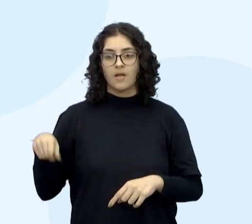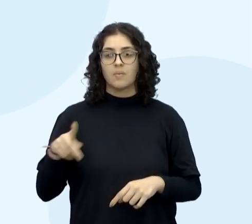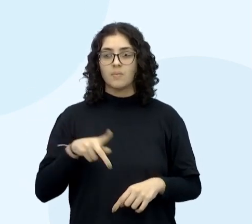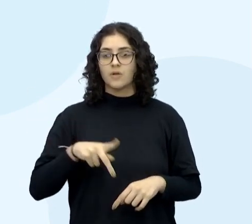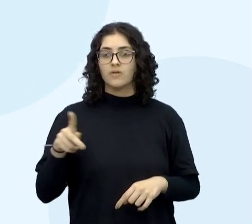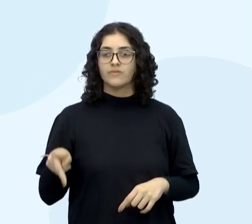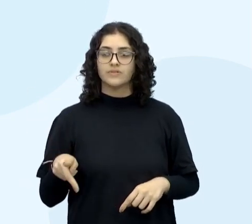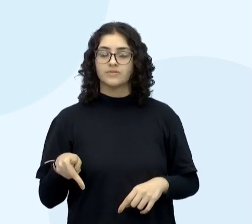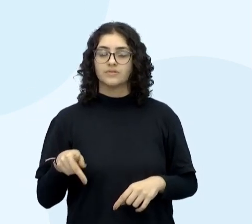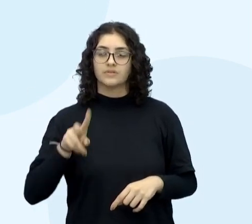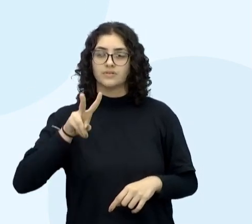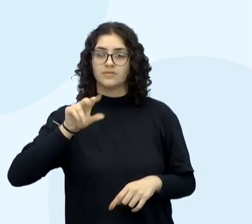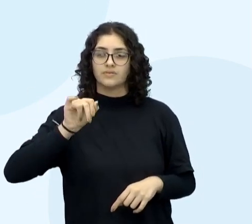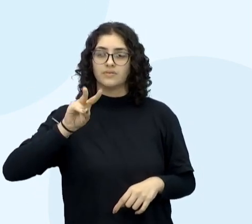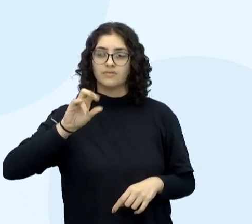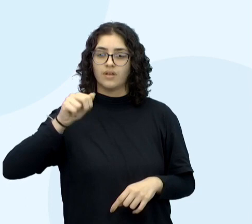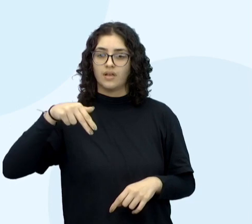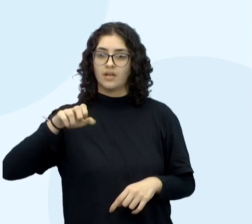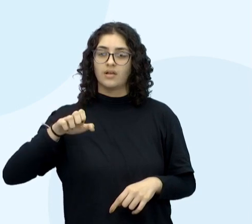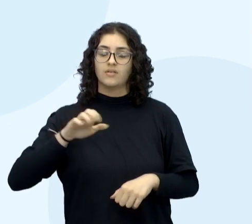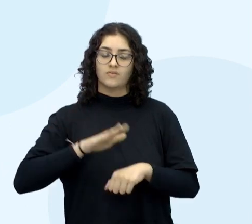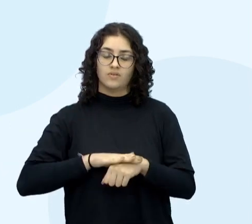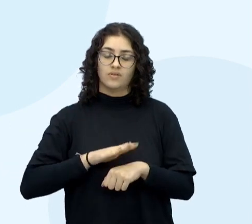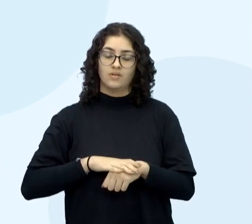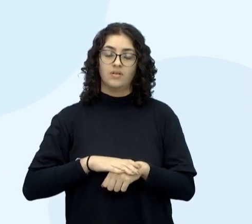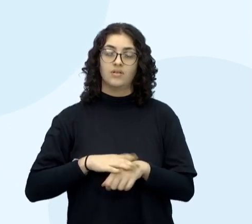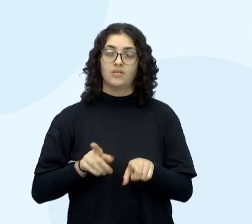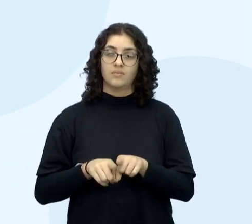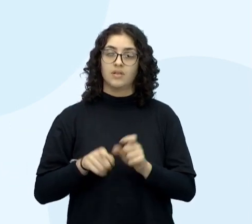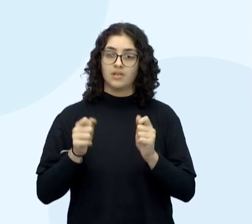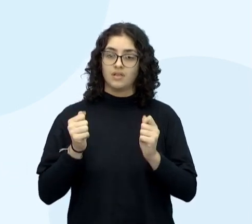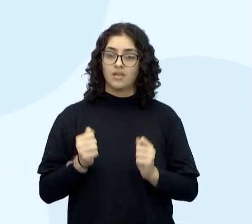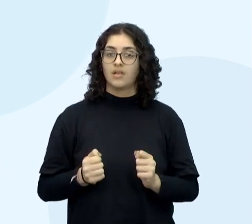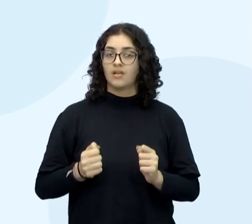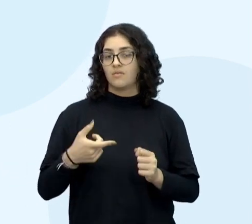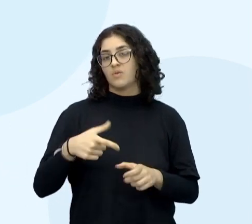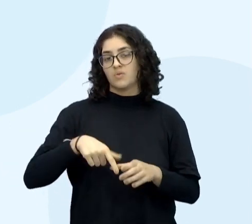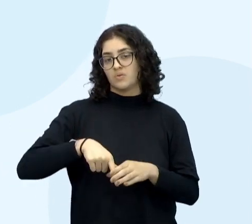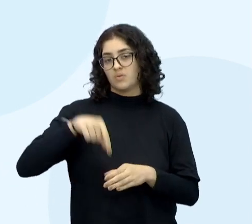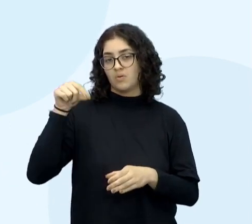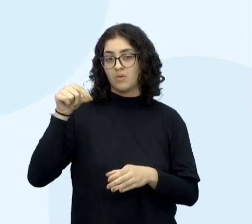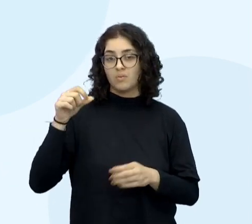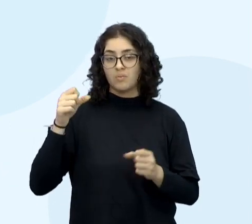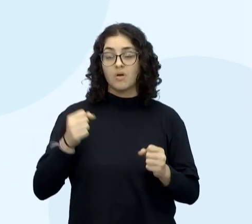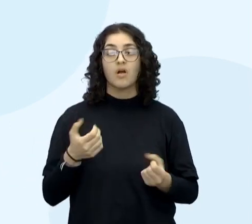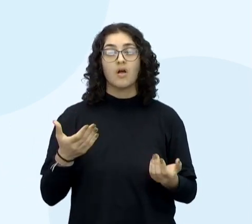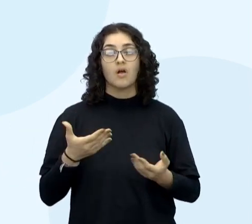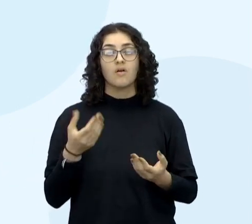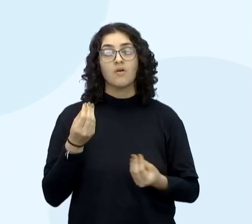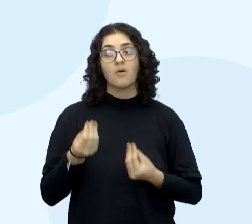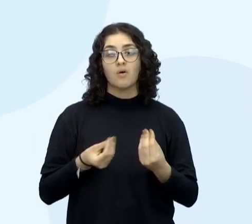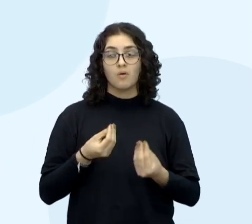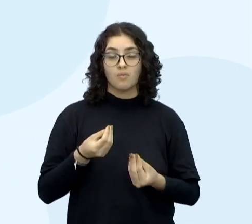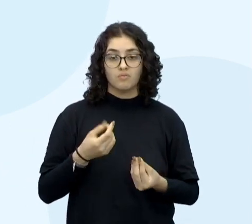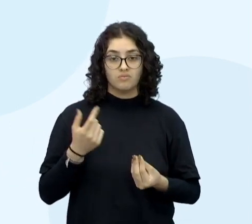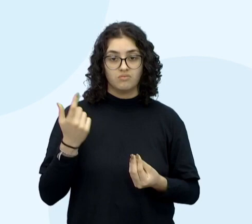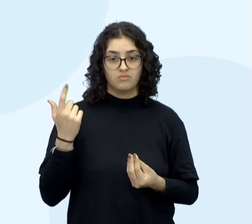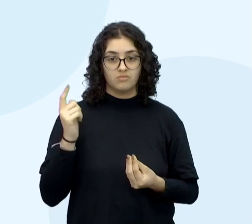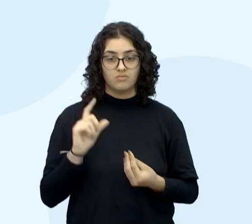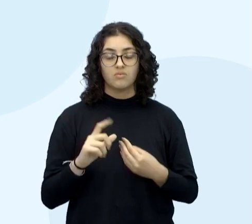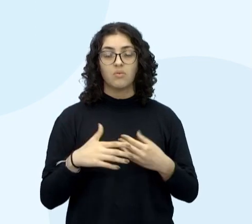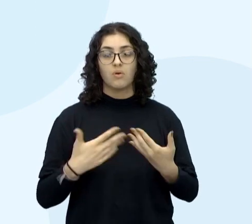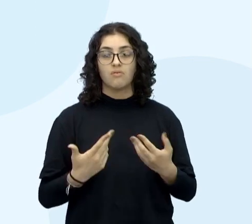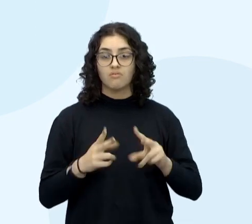professora Viviane Leal produziu e eu disse que vocês poderiam fazer esse tipo de sorteio. Eu vou tentar ver se agora sai aqui qual